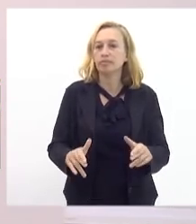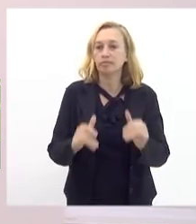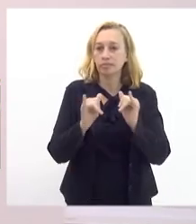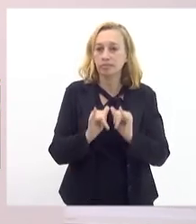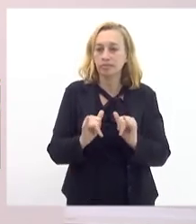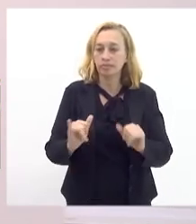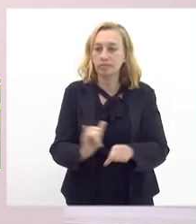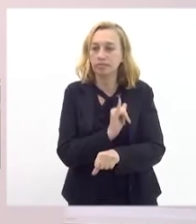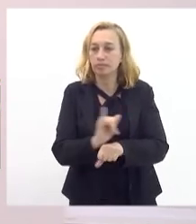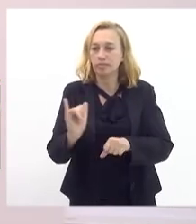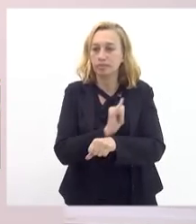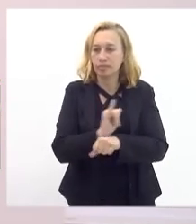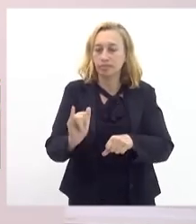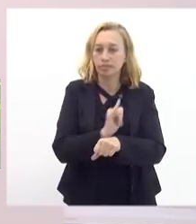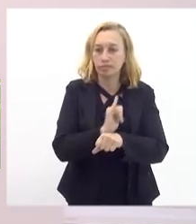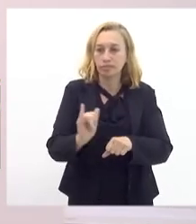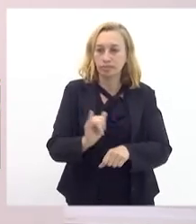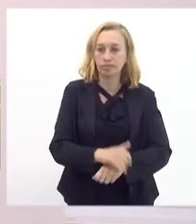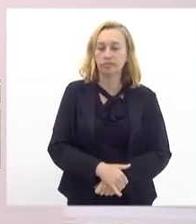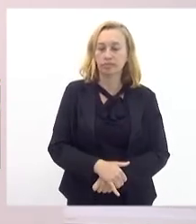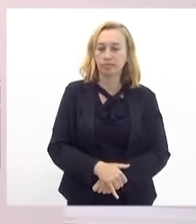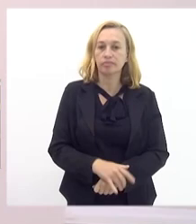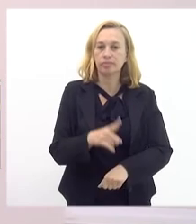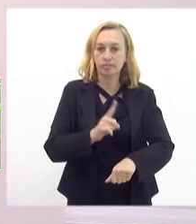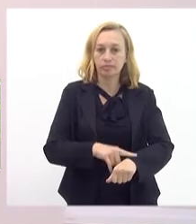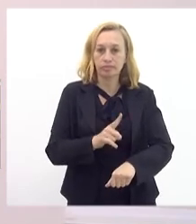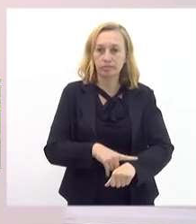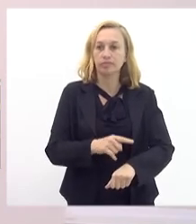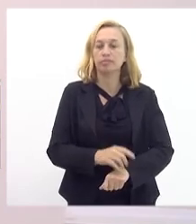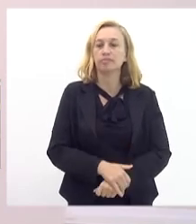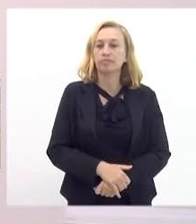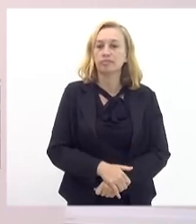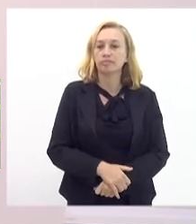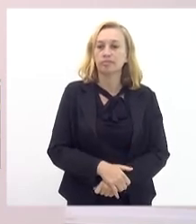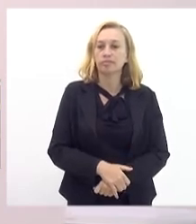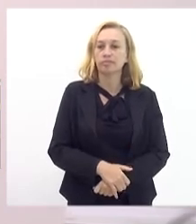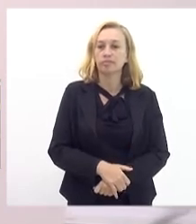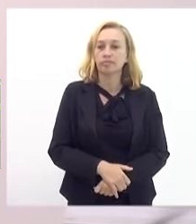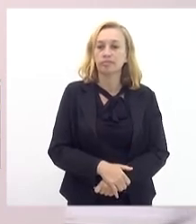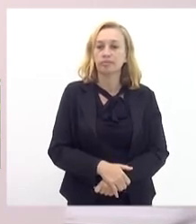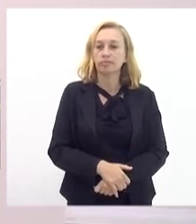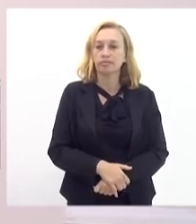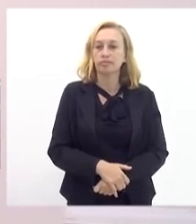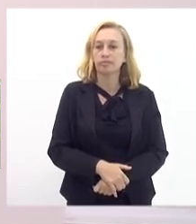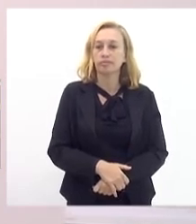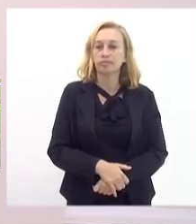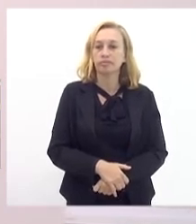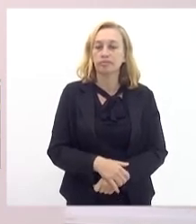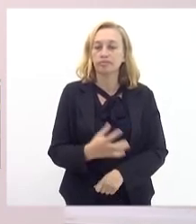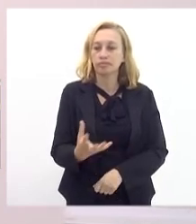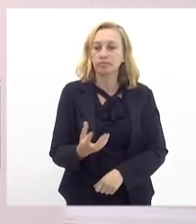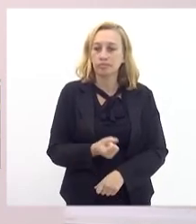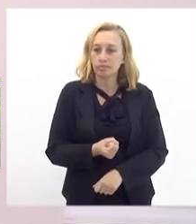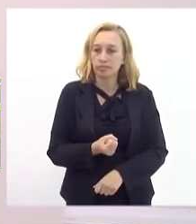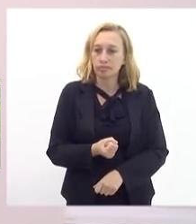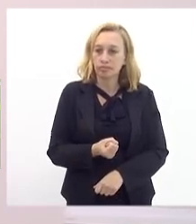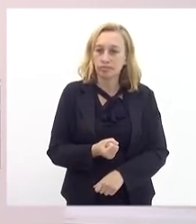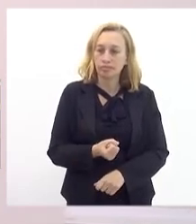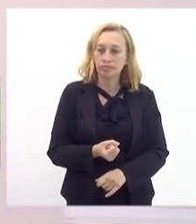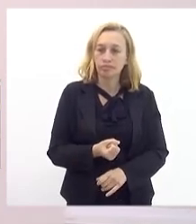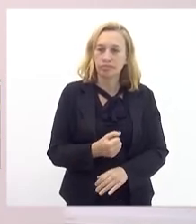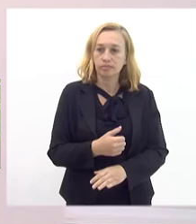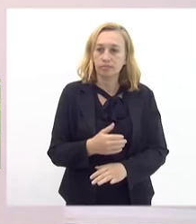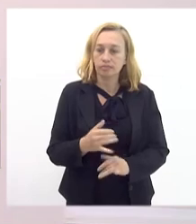emprego estratégico Oi e a gente vai partir do momento do receber a batida do momento de recebimento desse desse